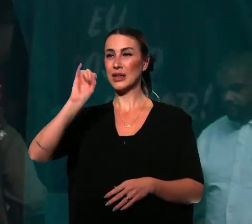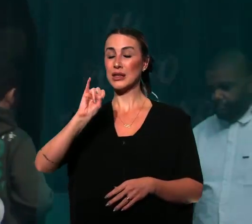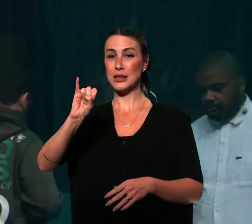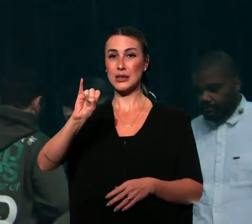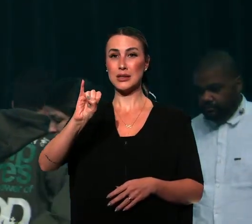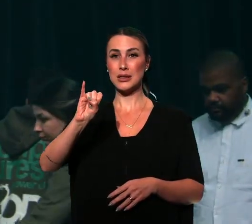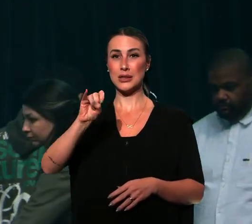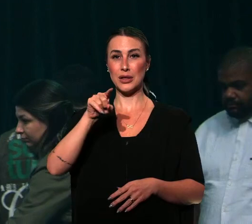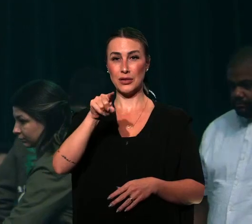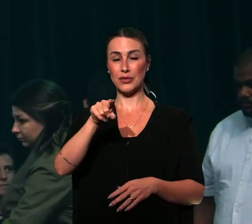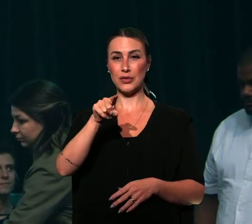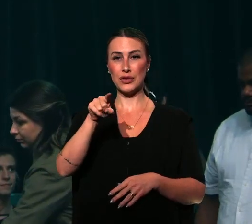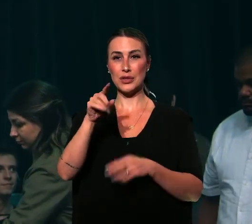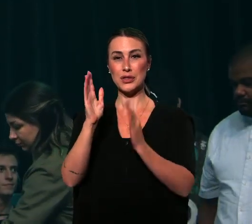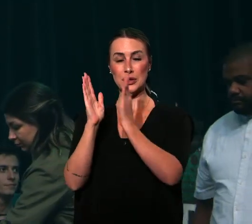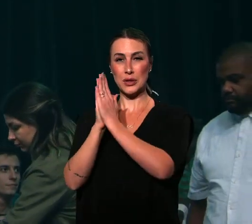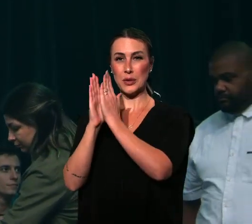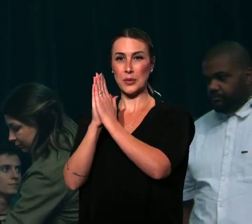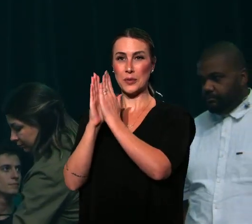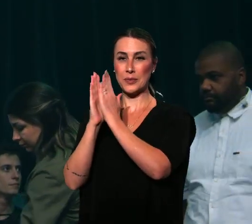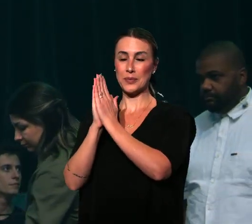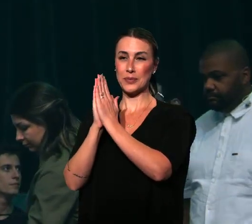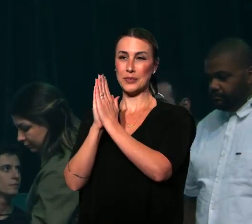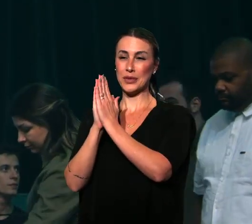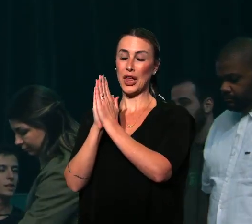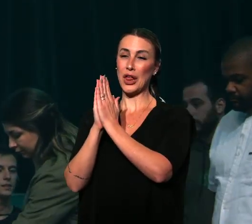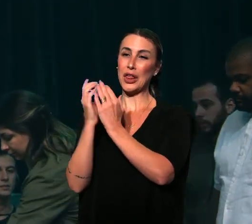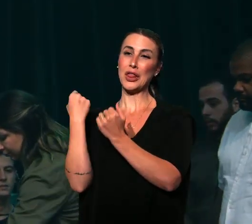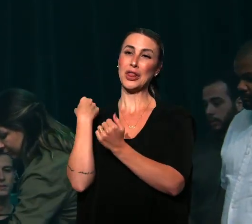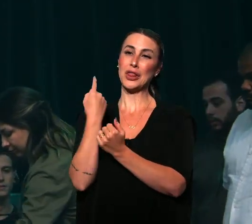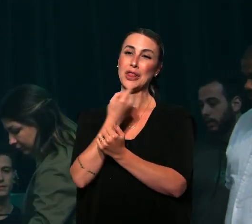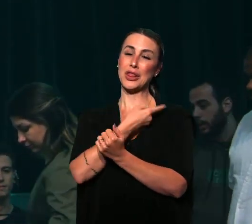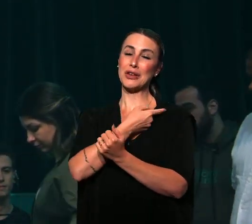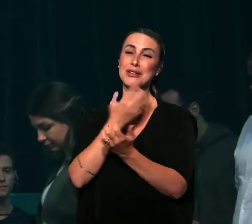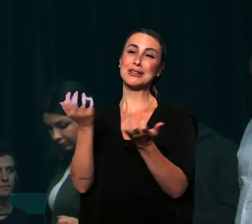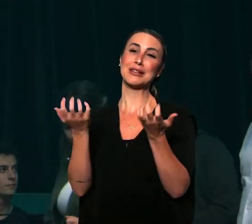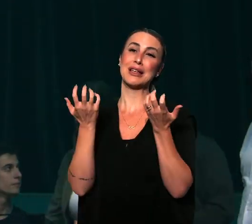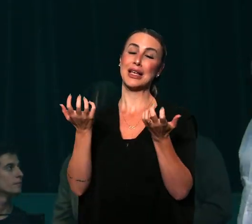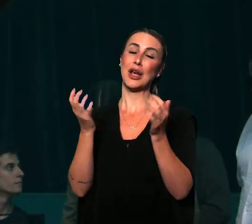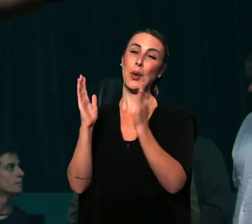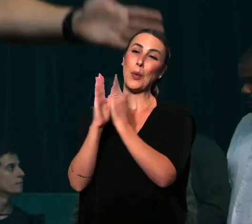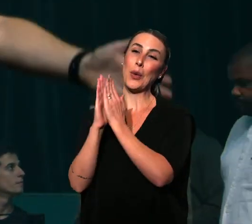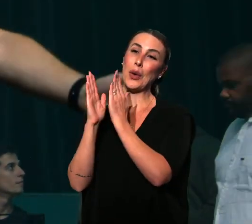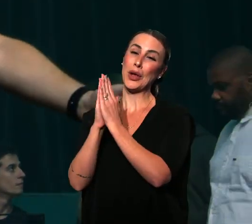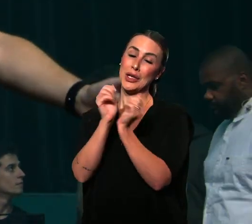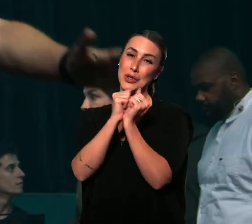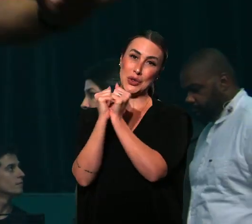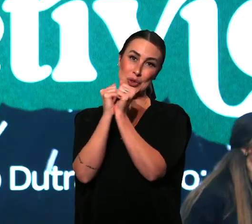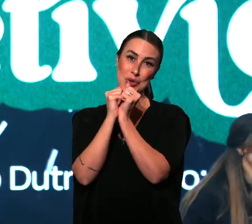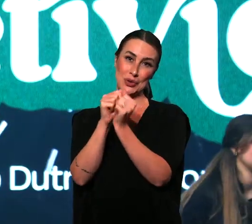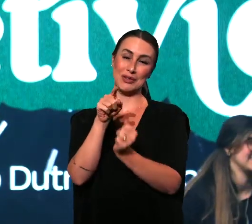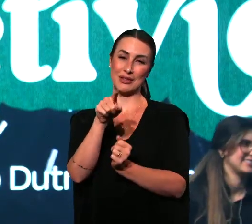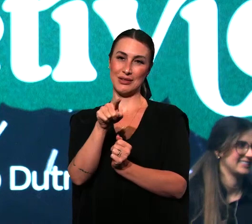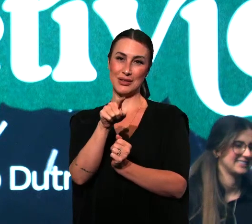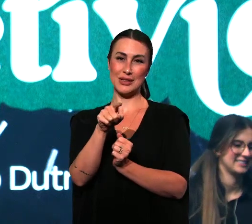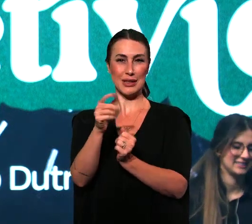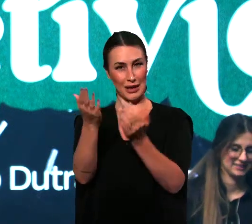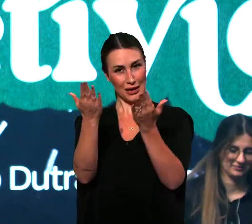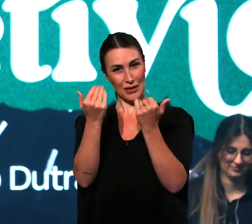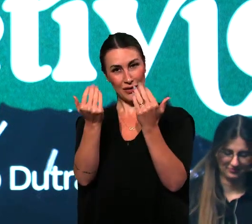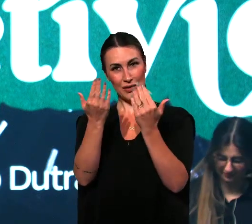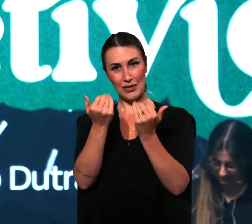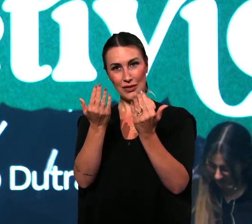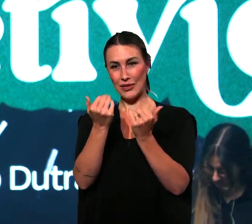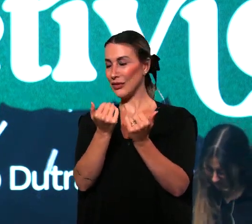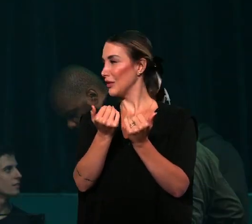queria pedir uma ajuda tua. Se você pode dar um privilégio de a gente orar com você. Eu queria pedir para você vir aqui à frente do lado esquerdo, aqui desse lado aqui,